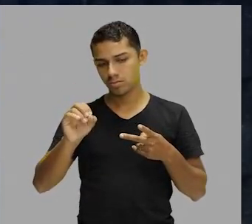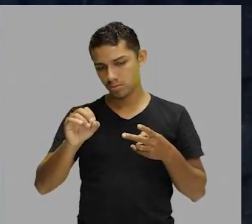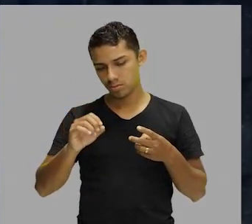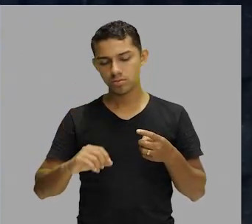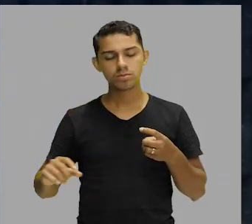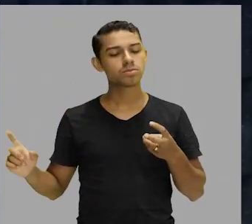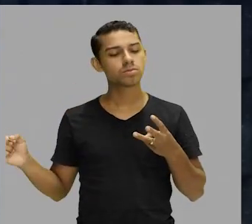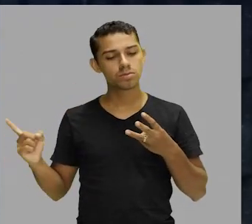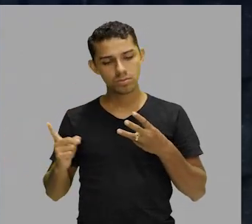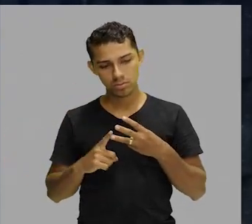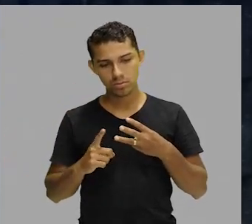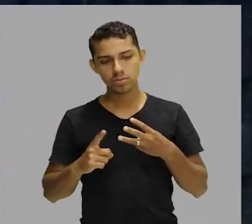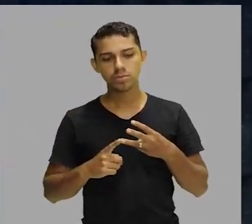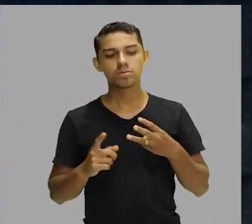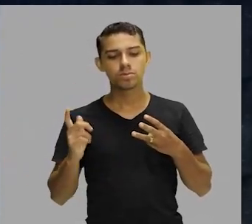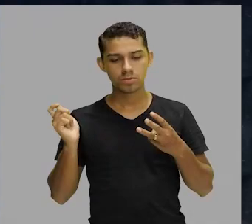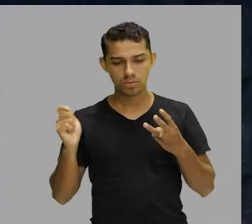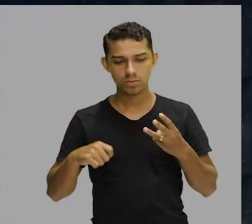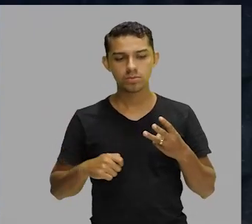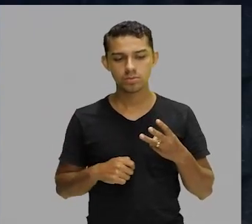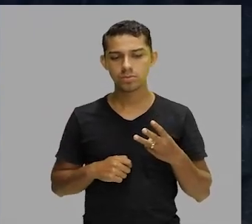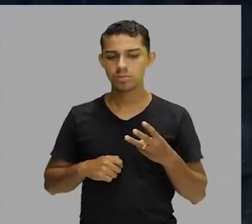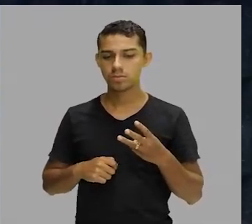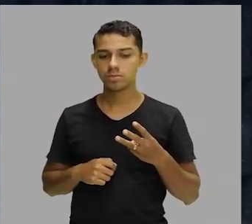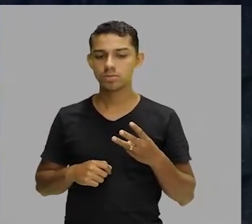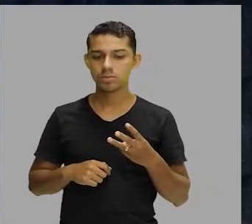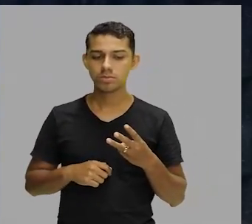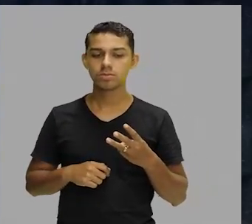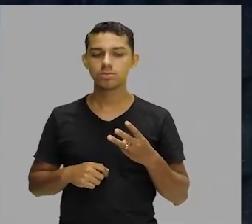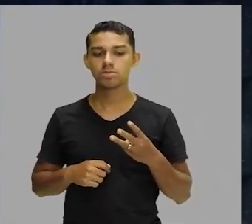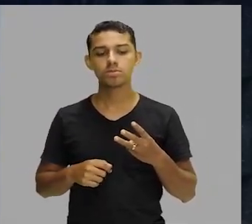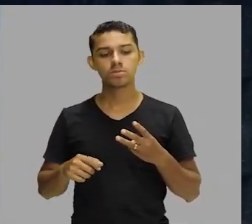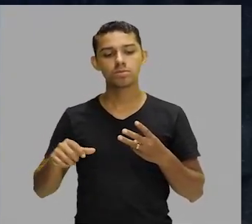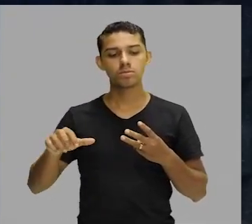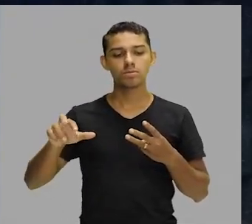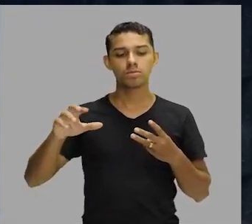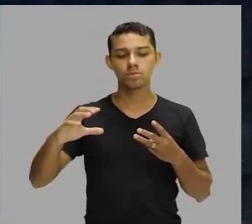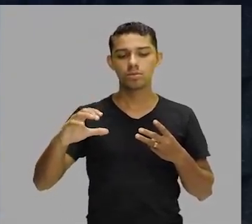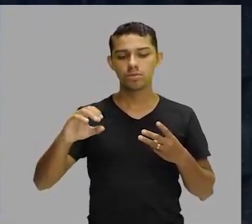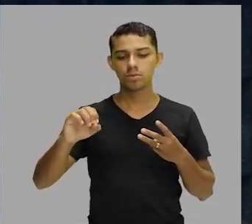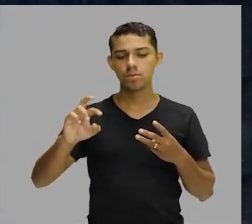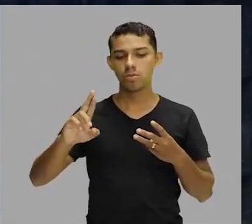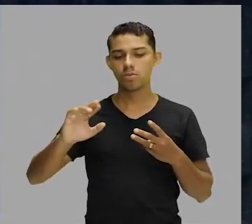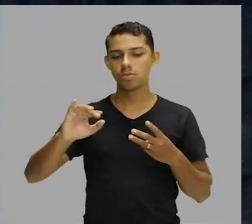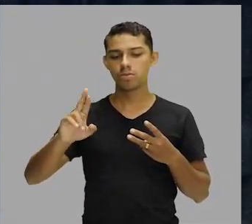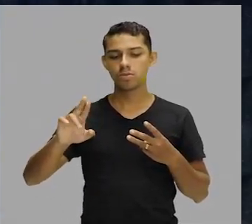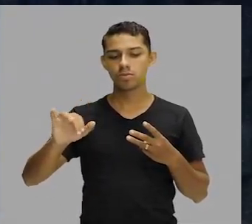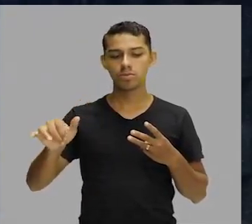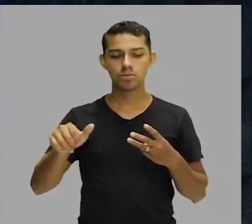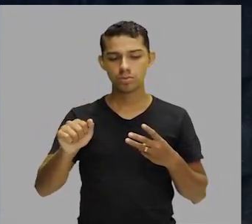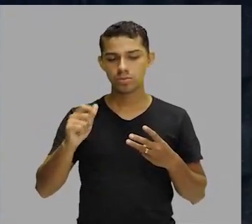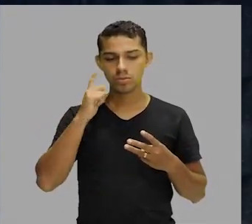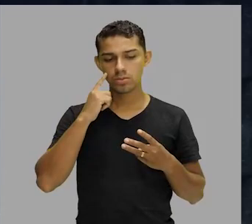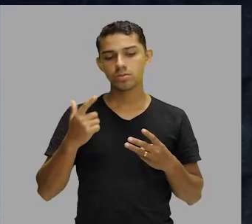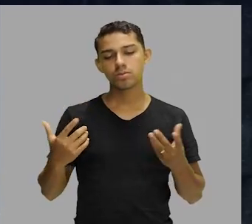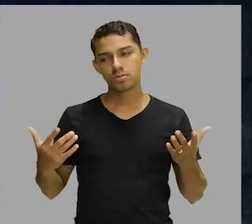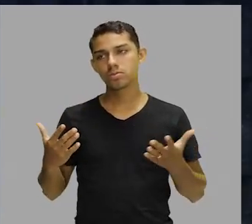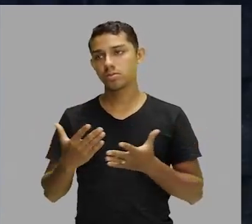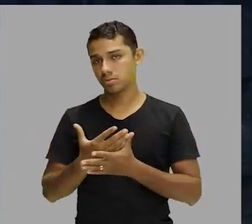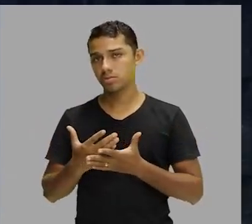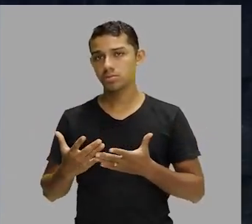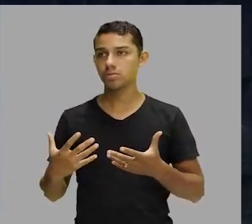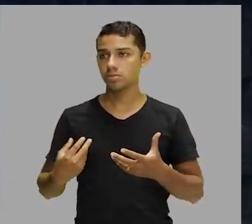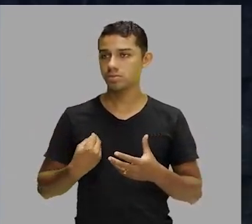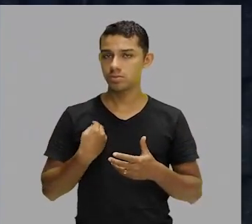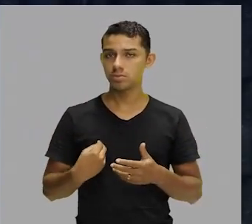menor de besouros, né, que vão se alimentar dessa larva, e esses besouros vão servir de alimento para algumas corujas que